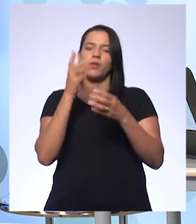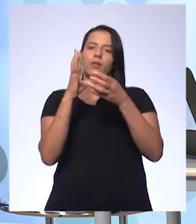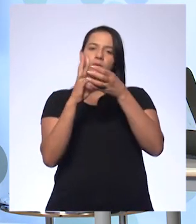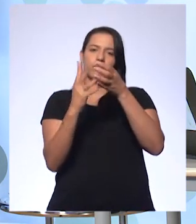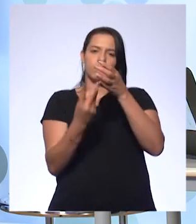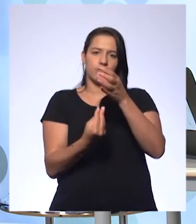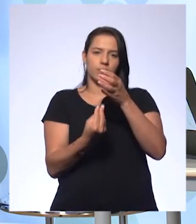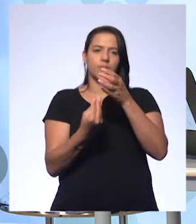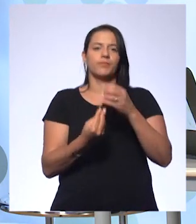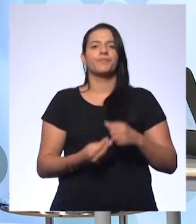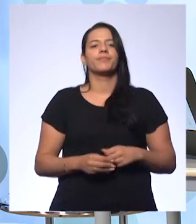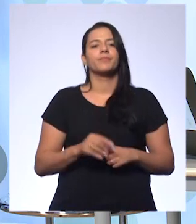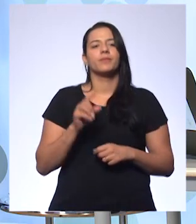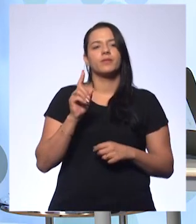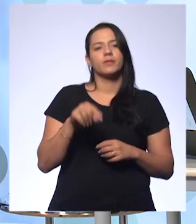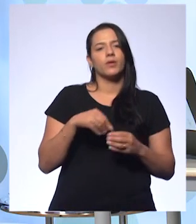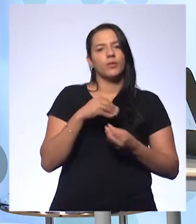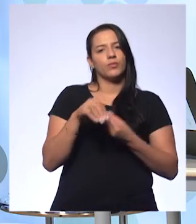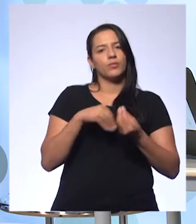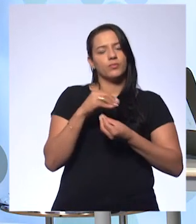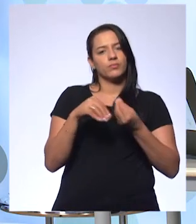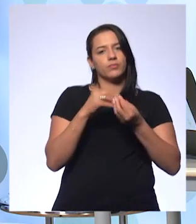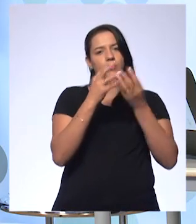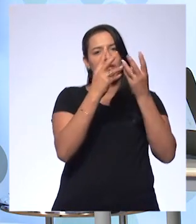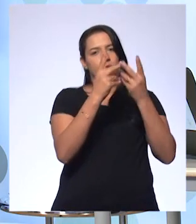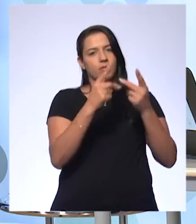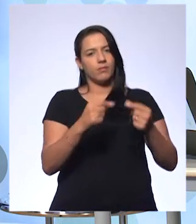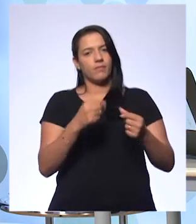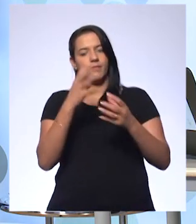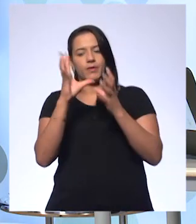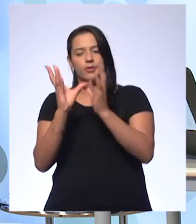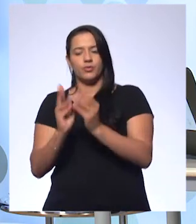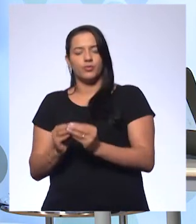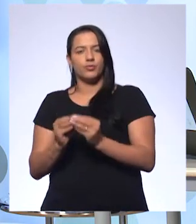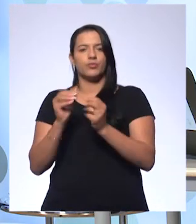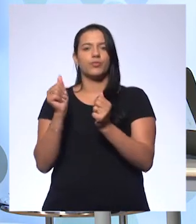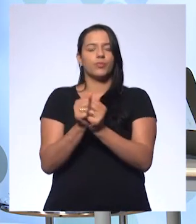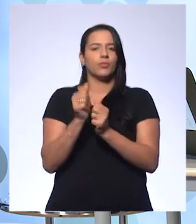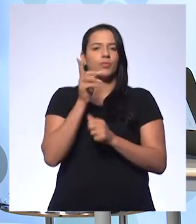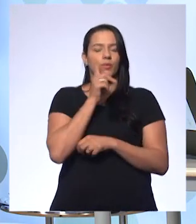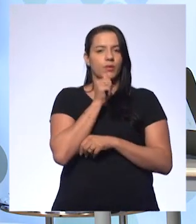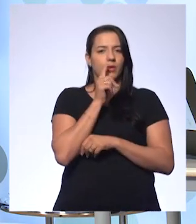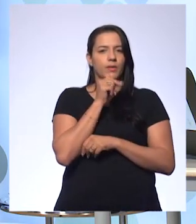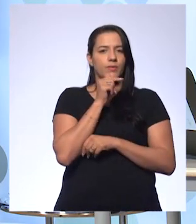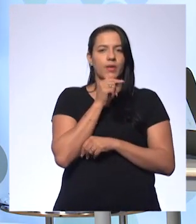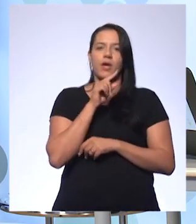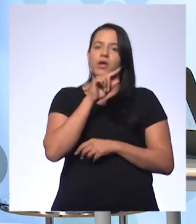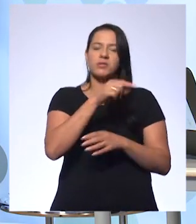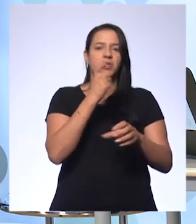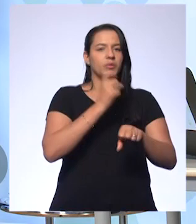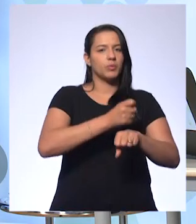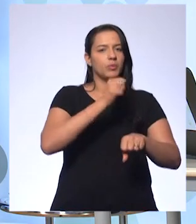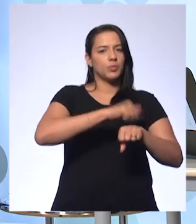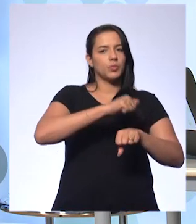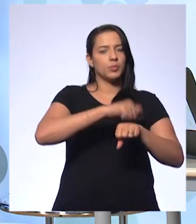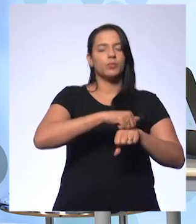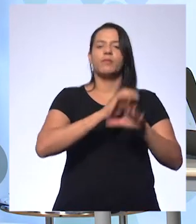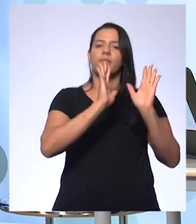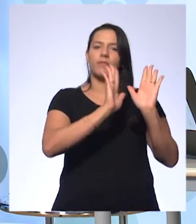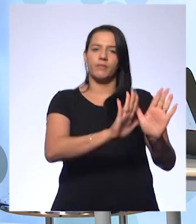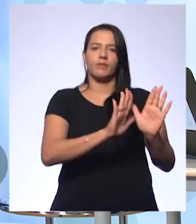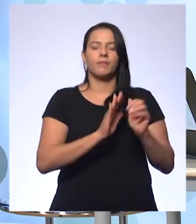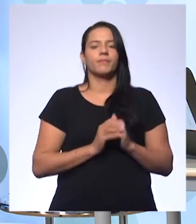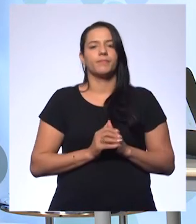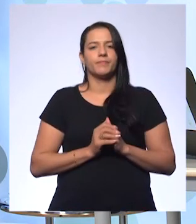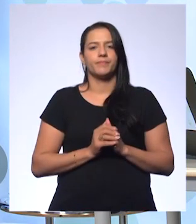dizer? Aquilo que for solúvel na água vai passar para a água. E aquilo que não for solúvel vai ficar onde? No pó.